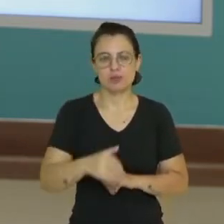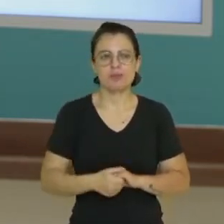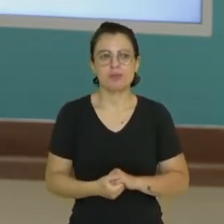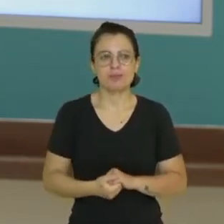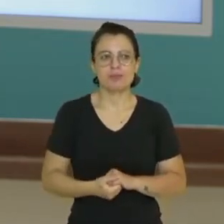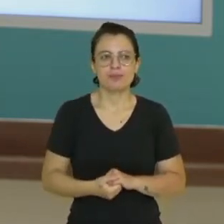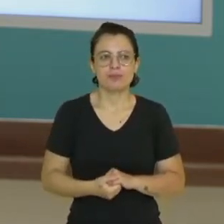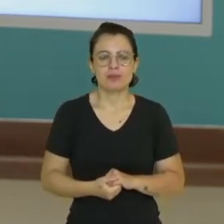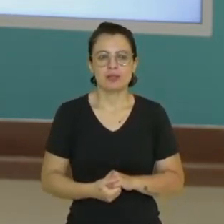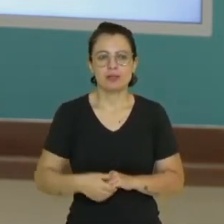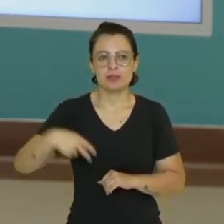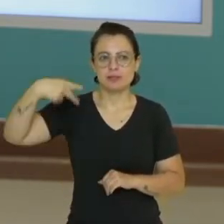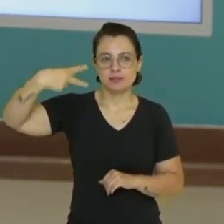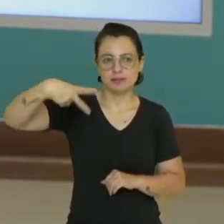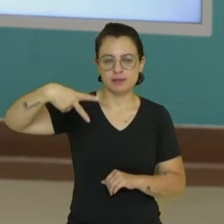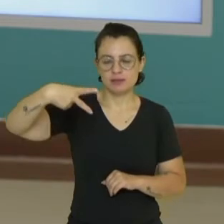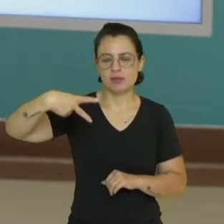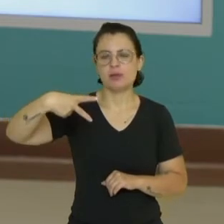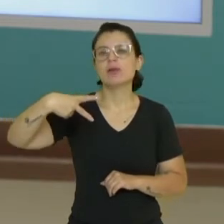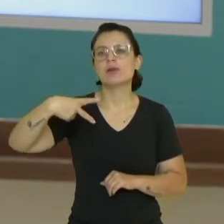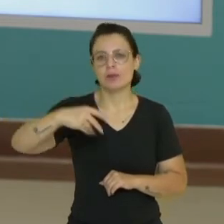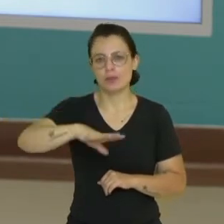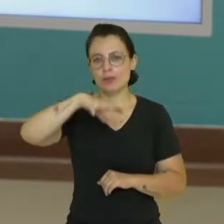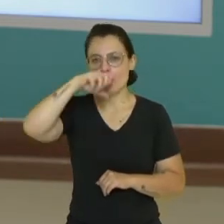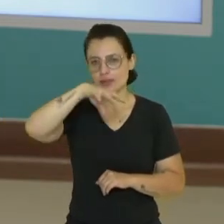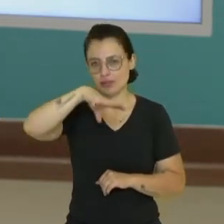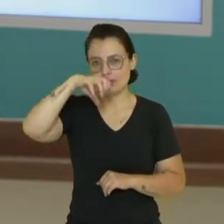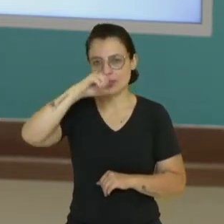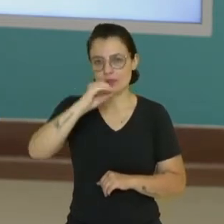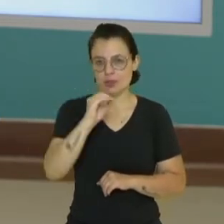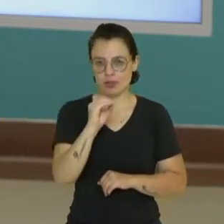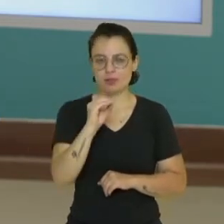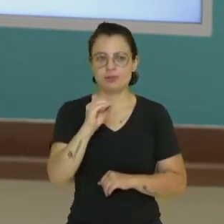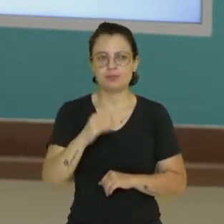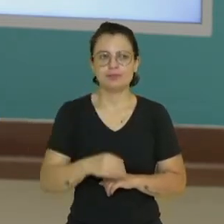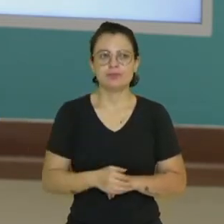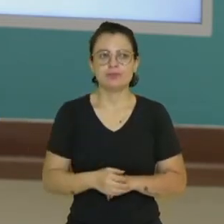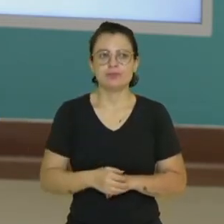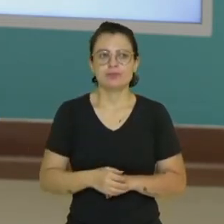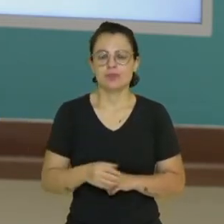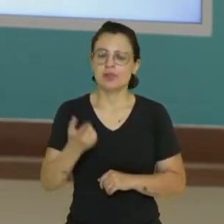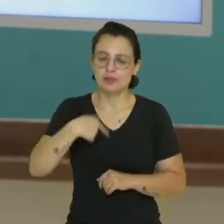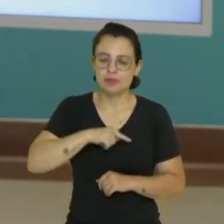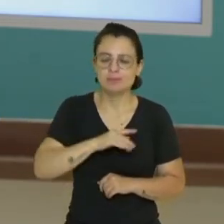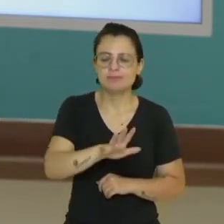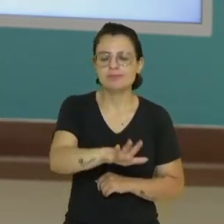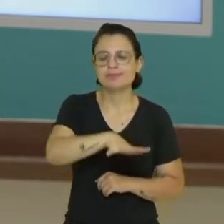78%. Em segundo lugar, nós temos sim o gás oxigênio, aquele que nós